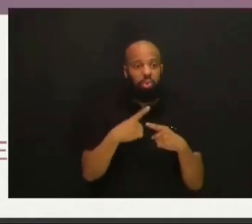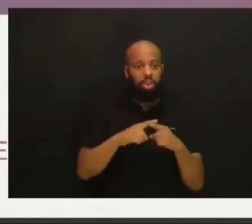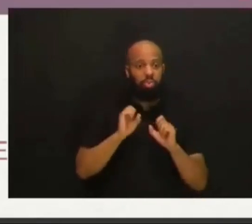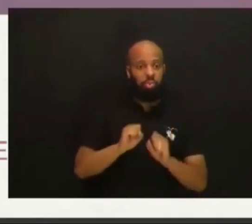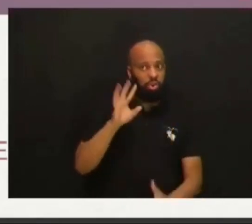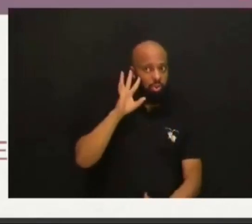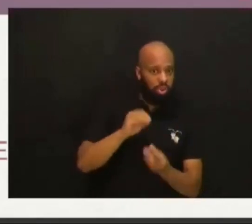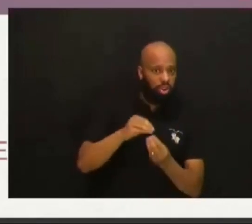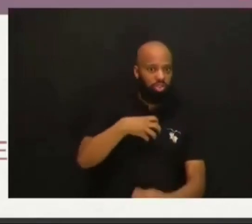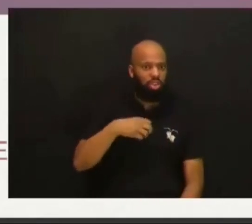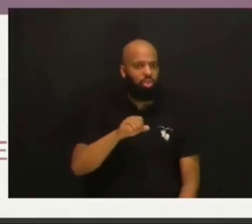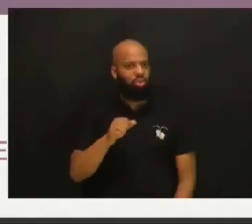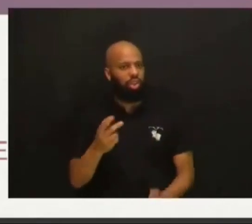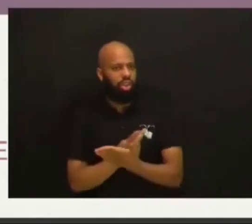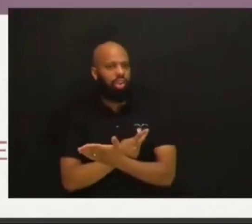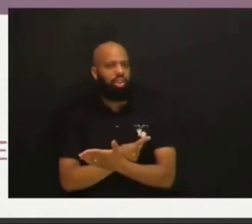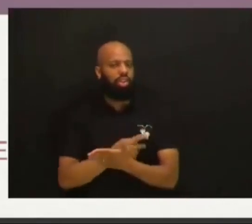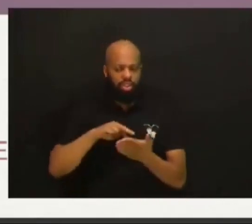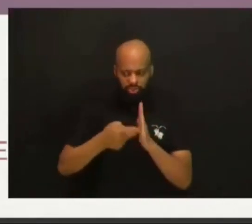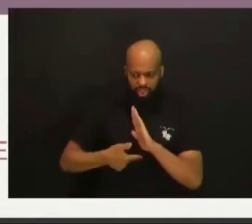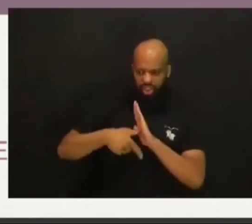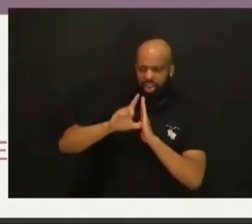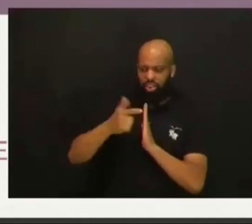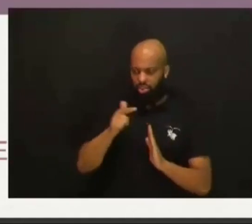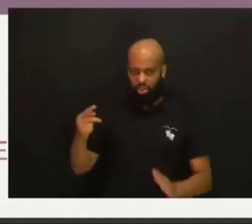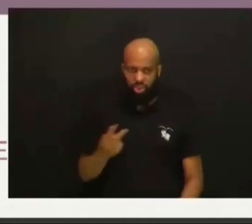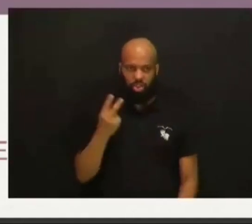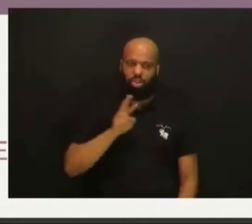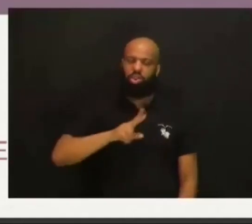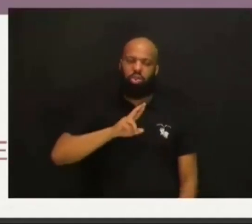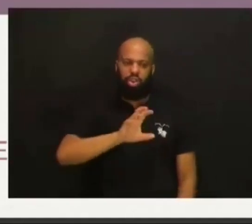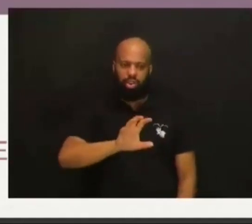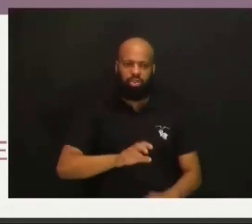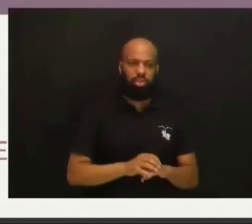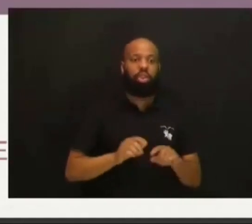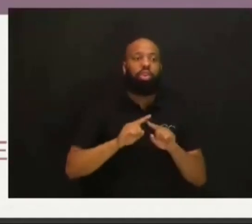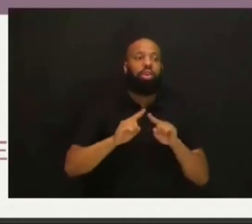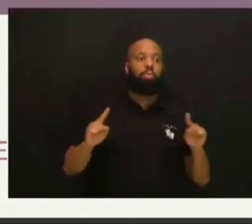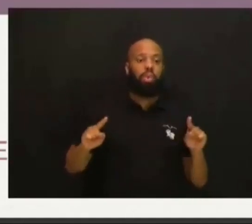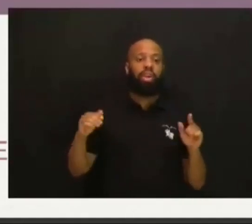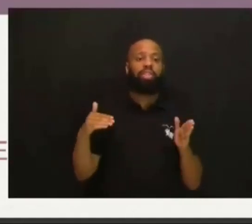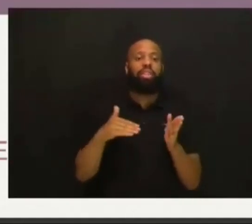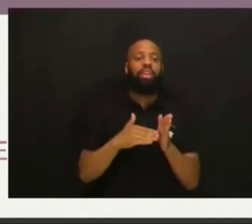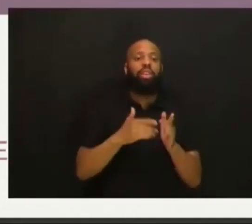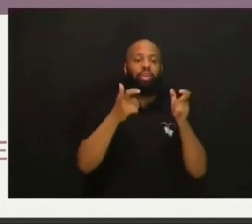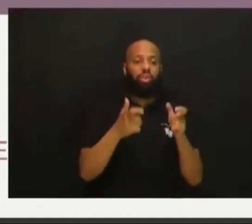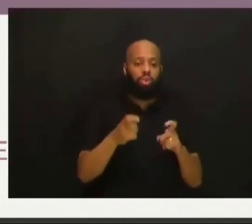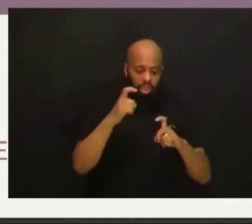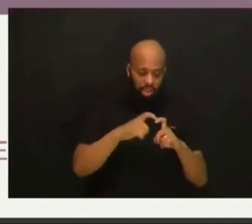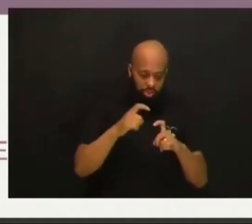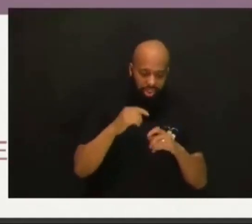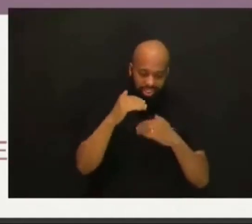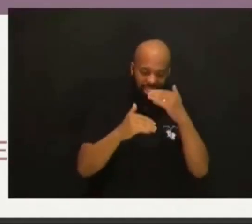né? Então quer dizer que antes não valia? Claro que não. Mas até onde a medicina